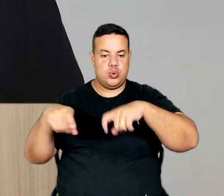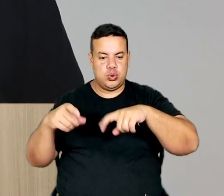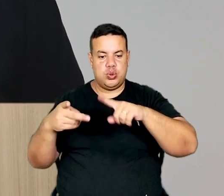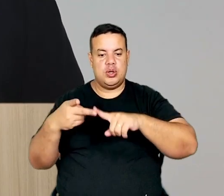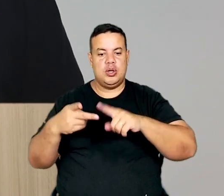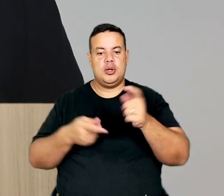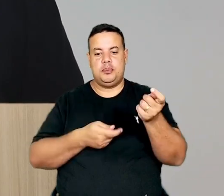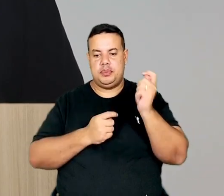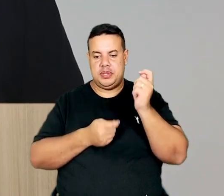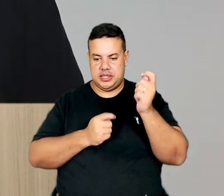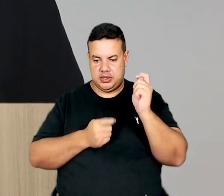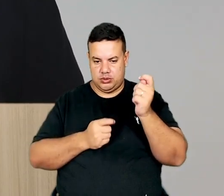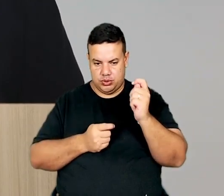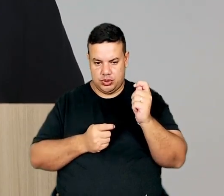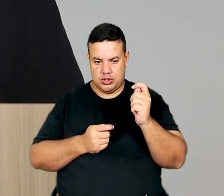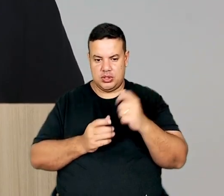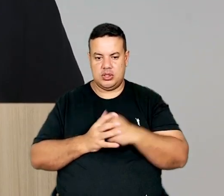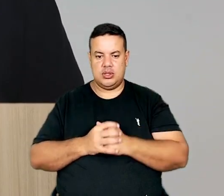não?